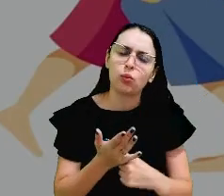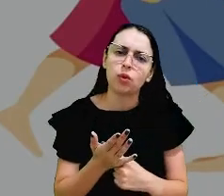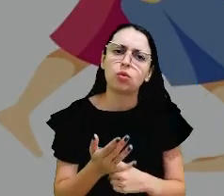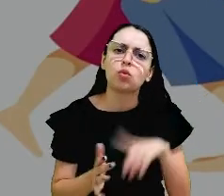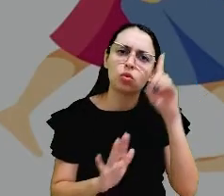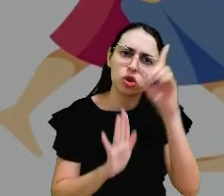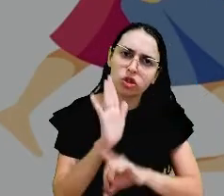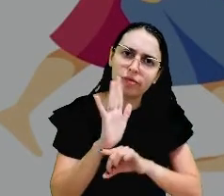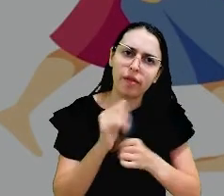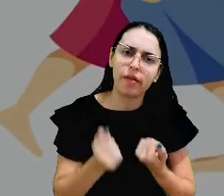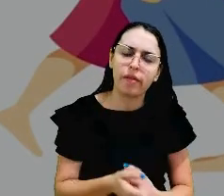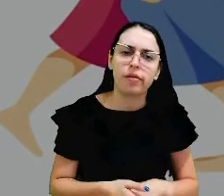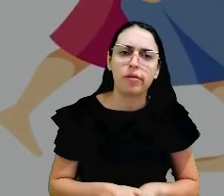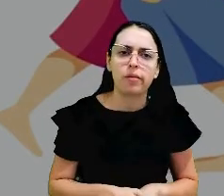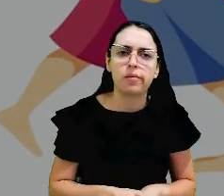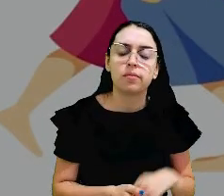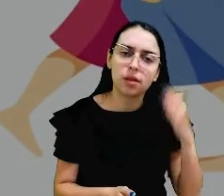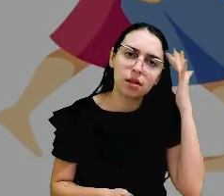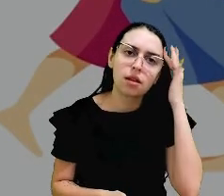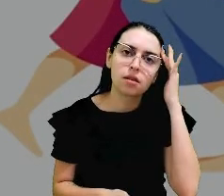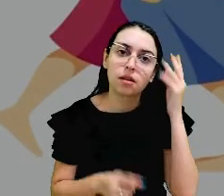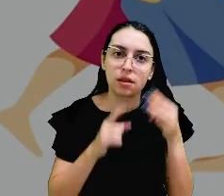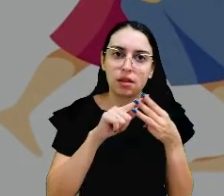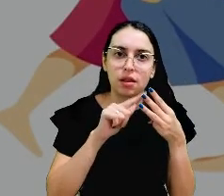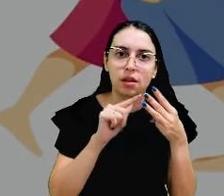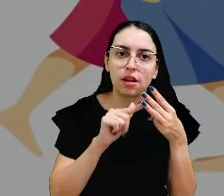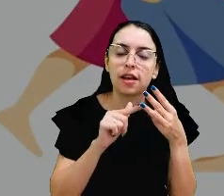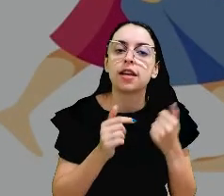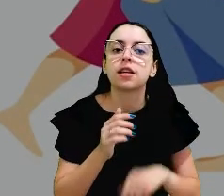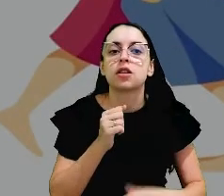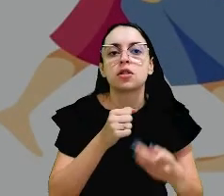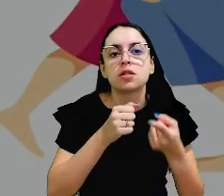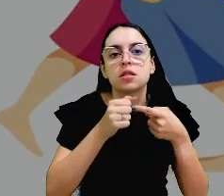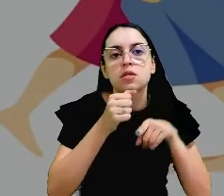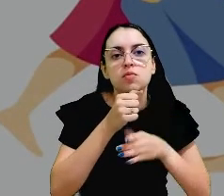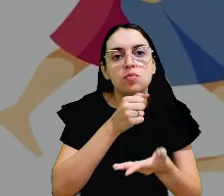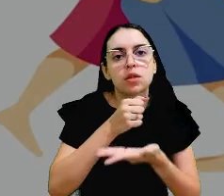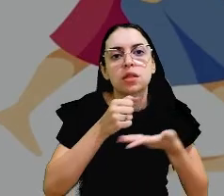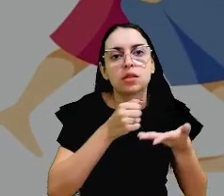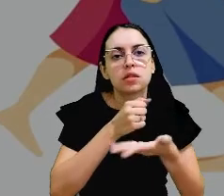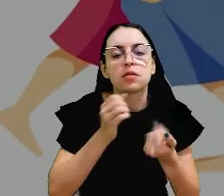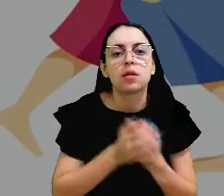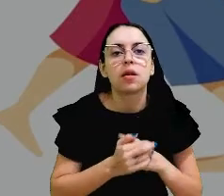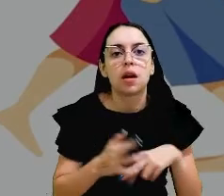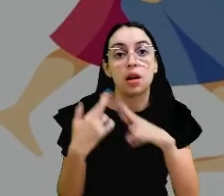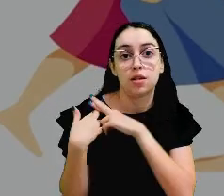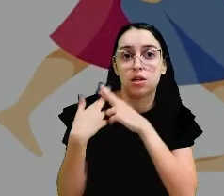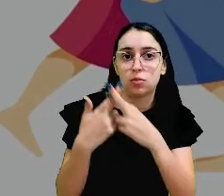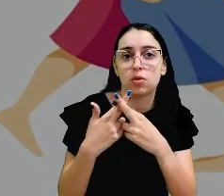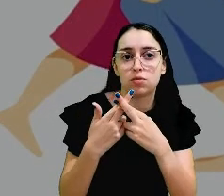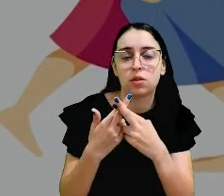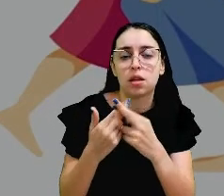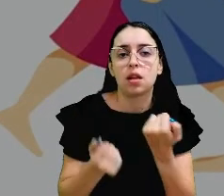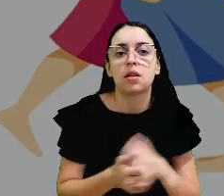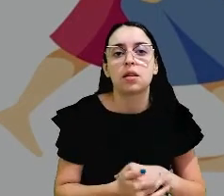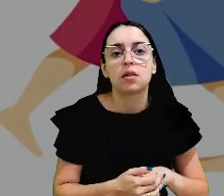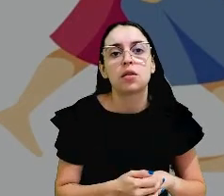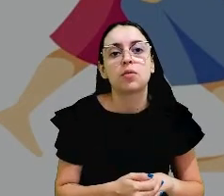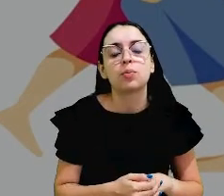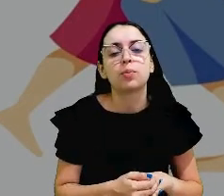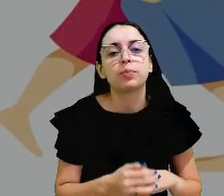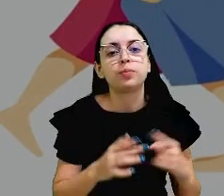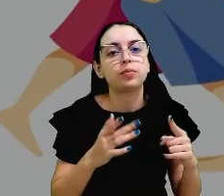dever. Nós sabemos que há 3 princípios na Convenção CIDO: o princípio da responsabilidade estatal,